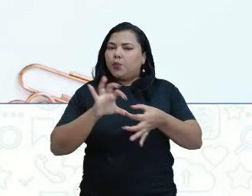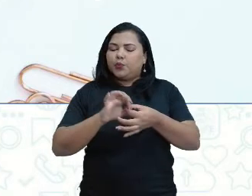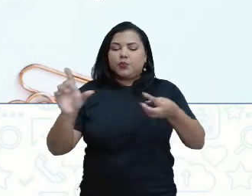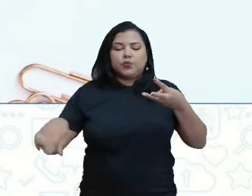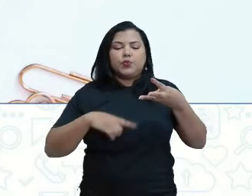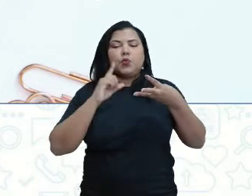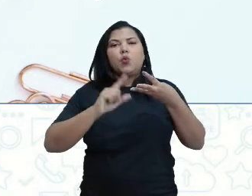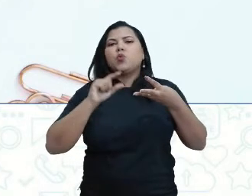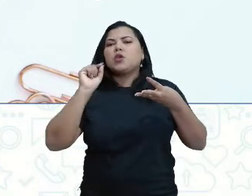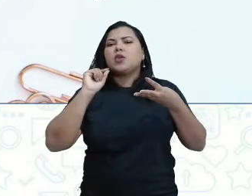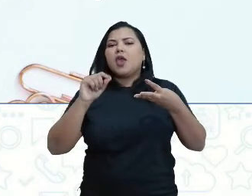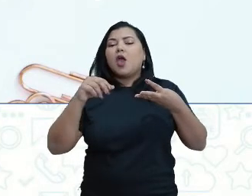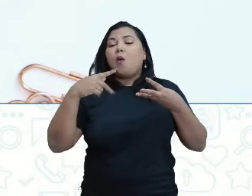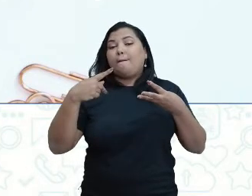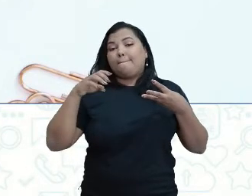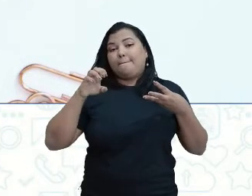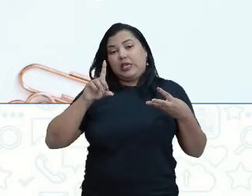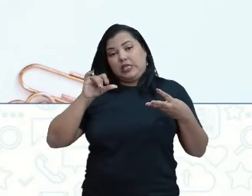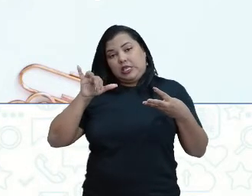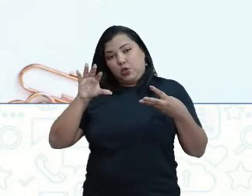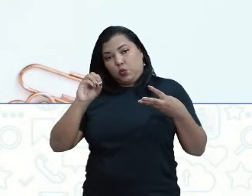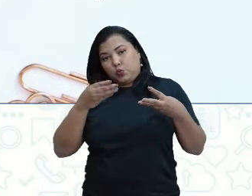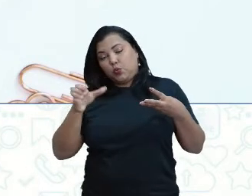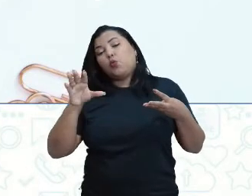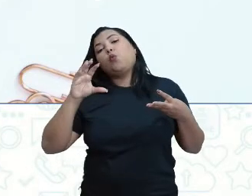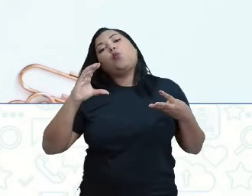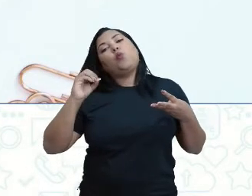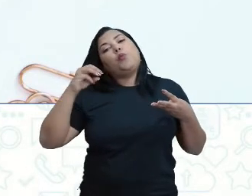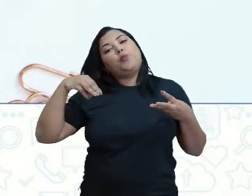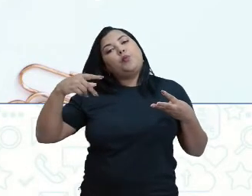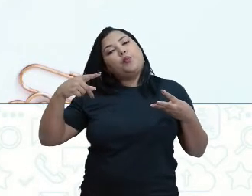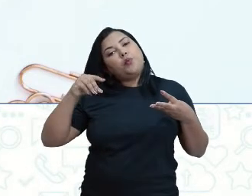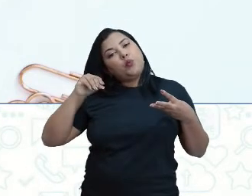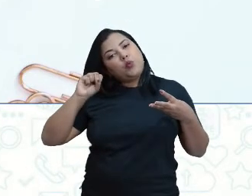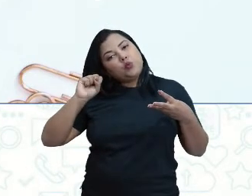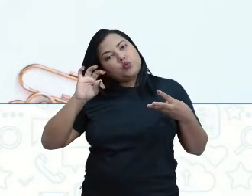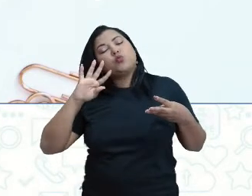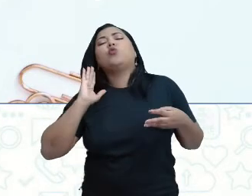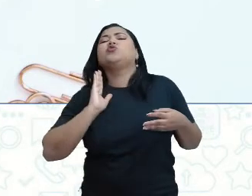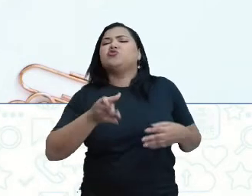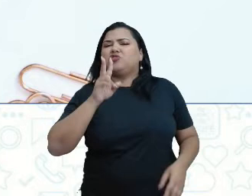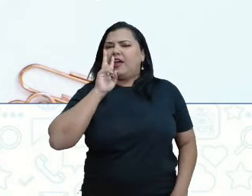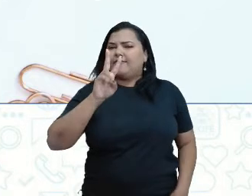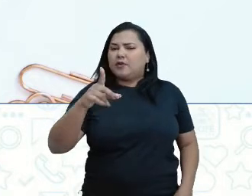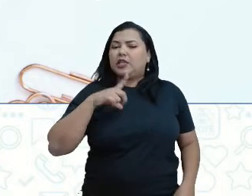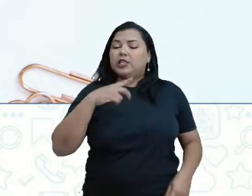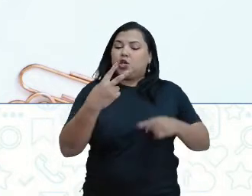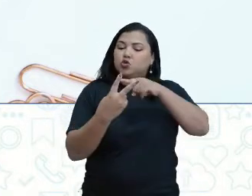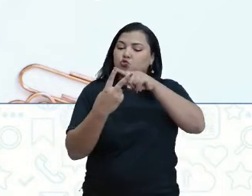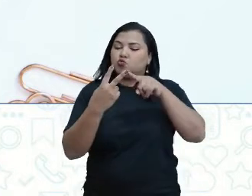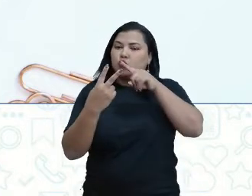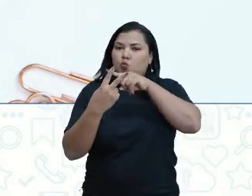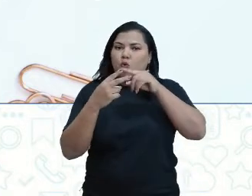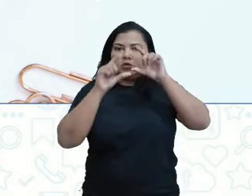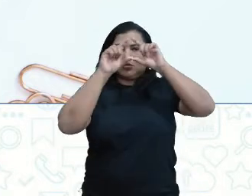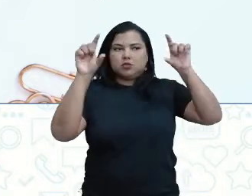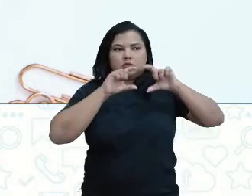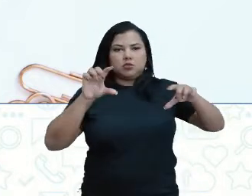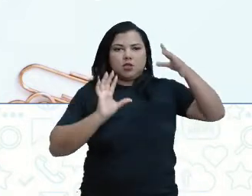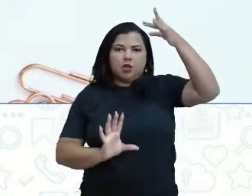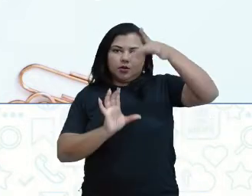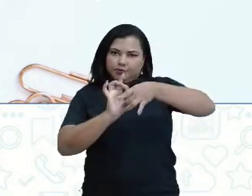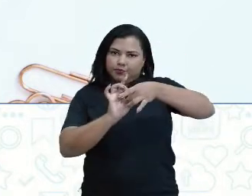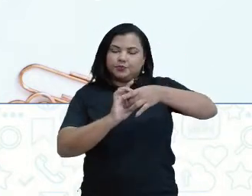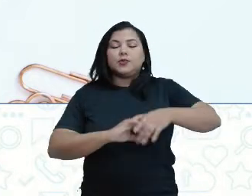e o que é o período composto. O período composto a gente já viu, que é aquele período em que há 2 ou mais orações relacionadas. E a gente